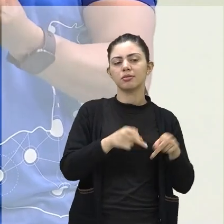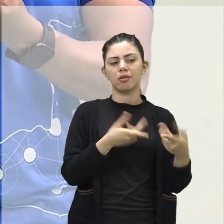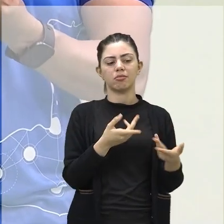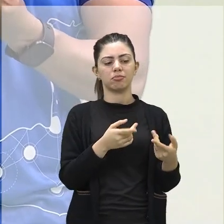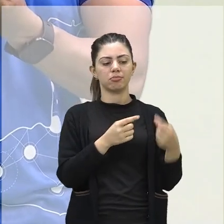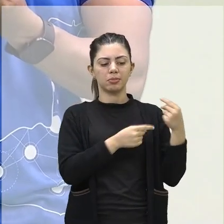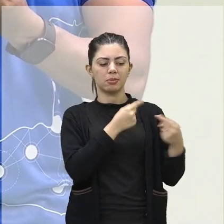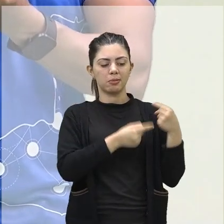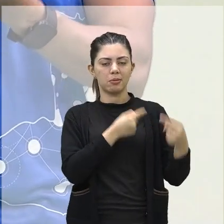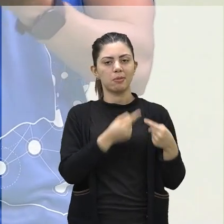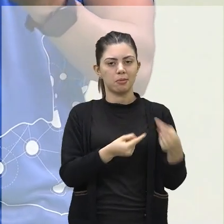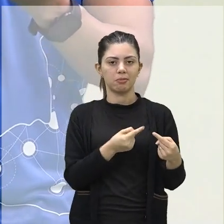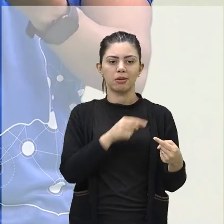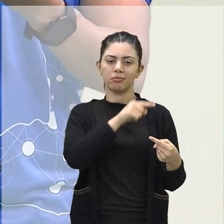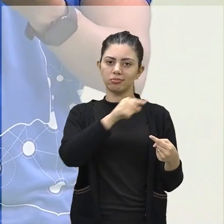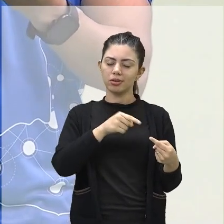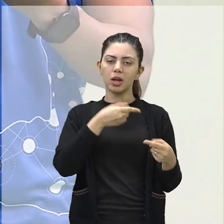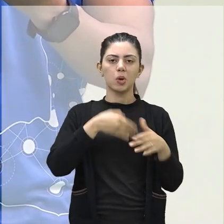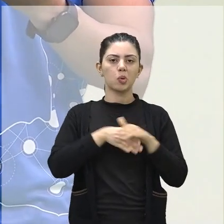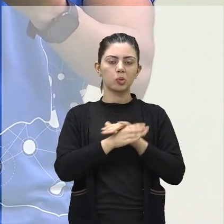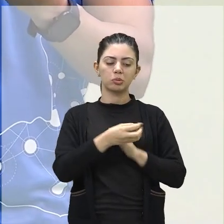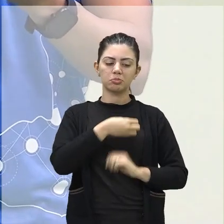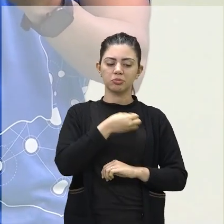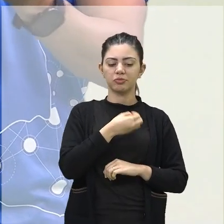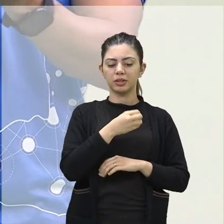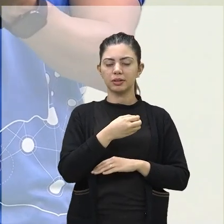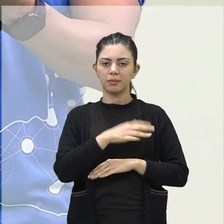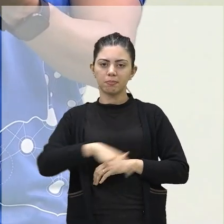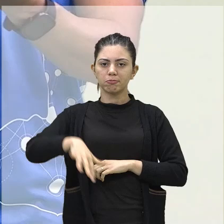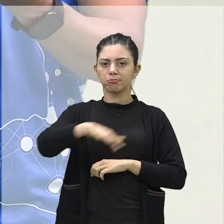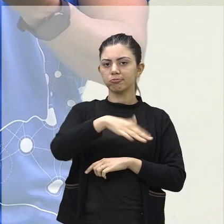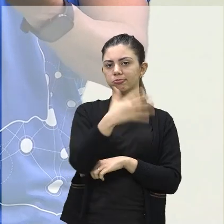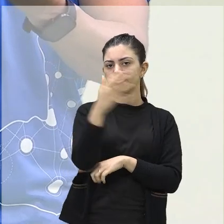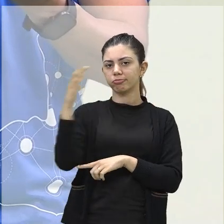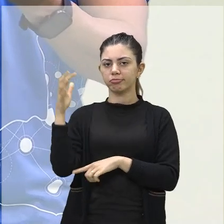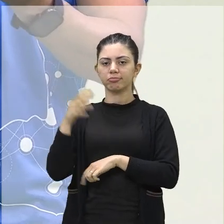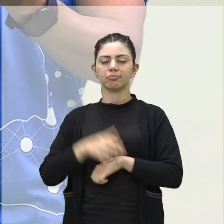isso muito bem, tá? Então, a gente tem, de uma forma bastante